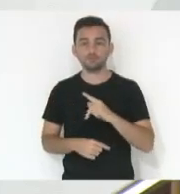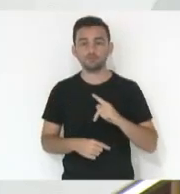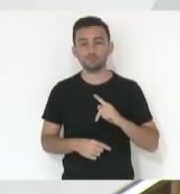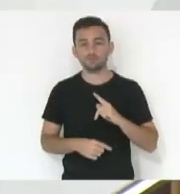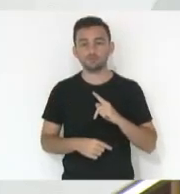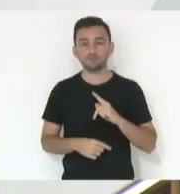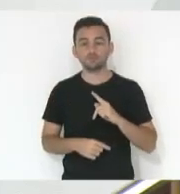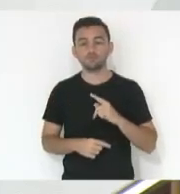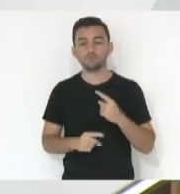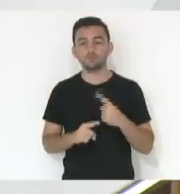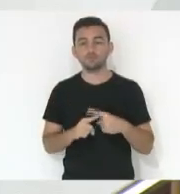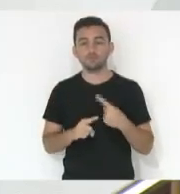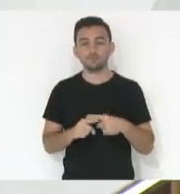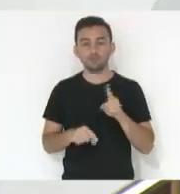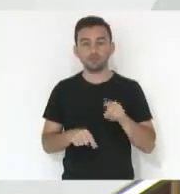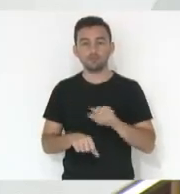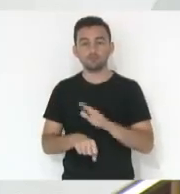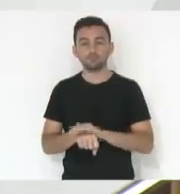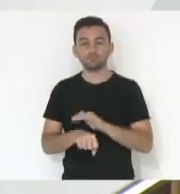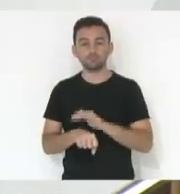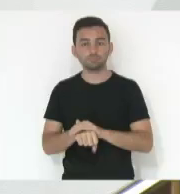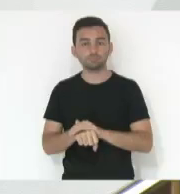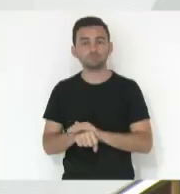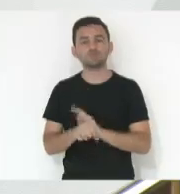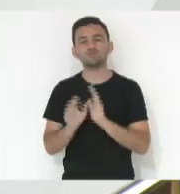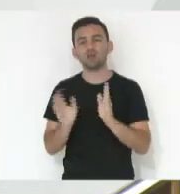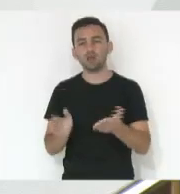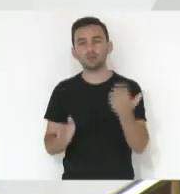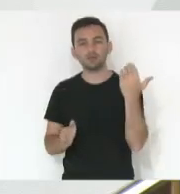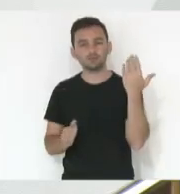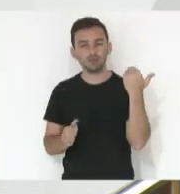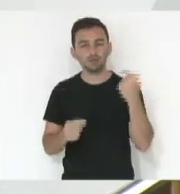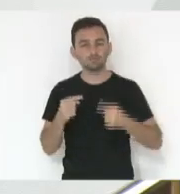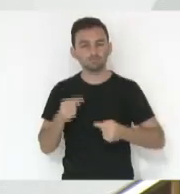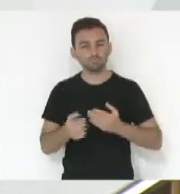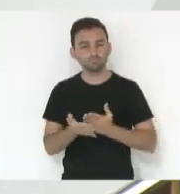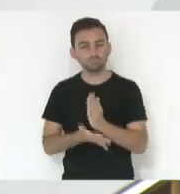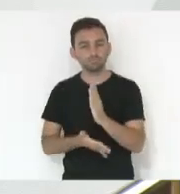porque são ações discutidas, aprovadas,